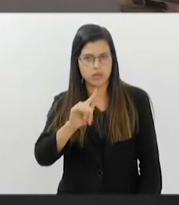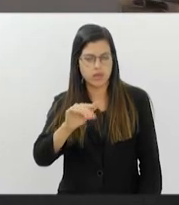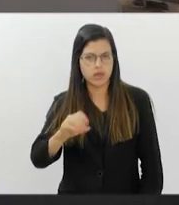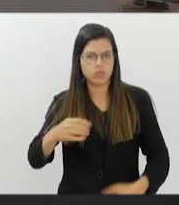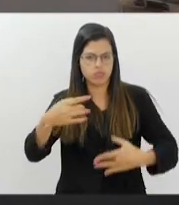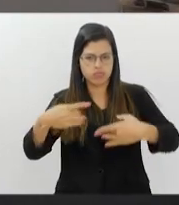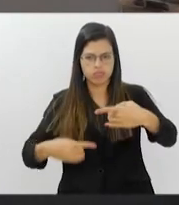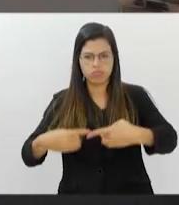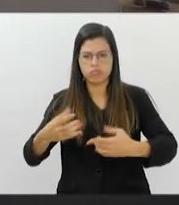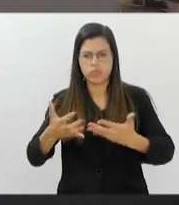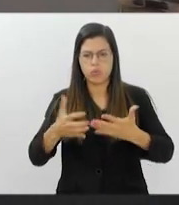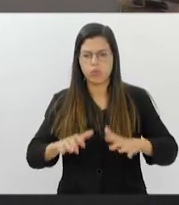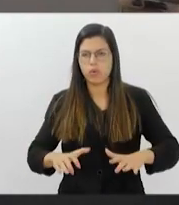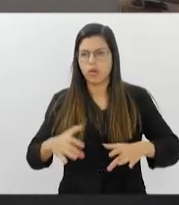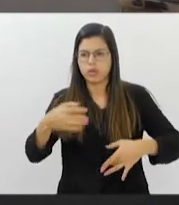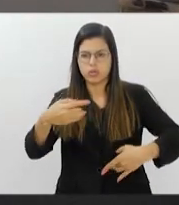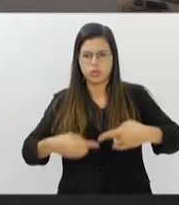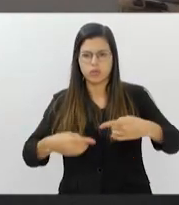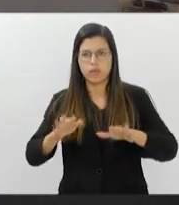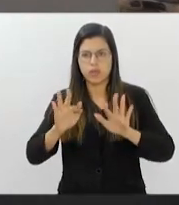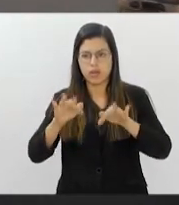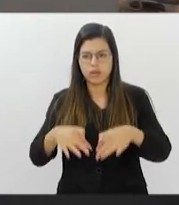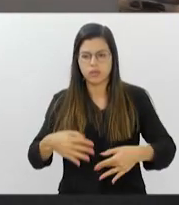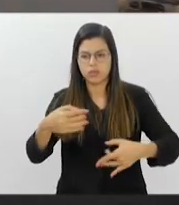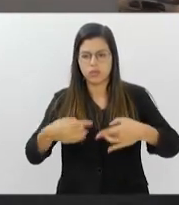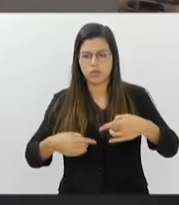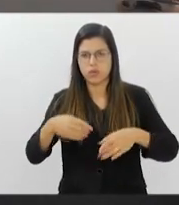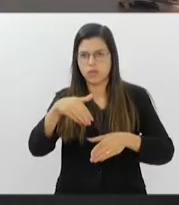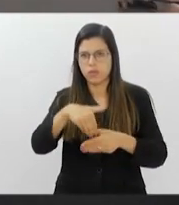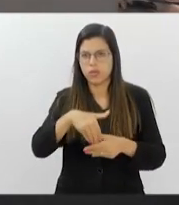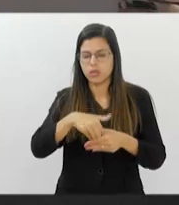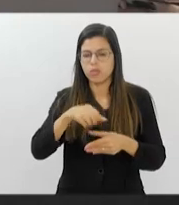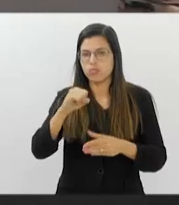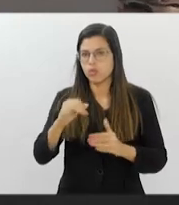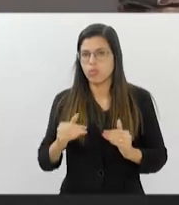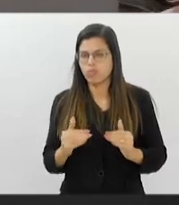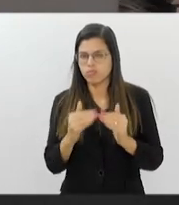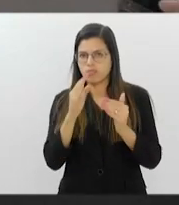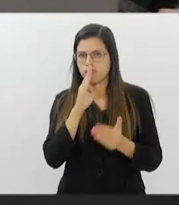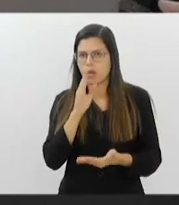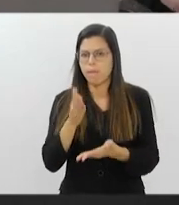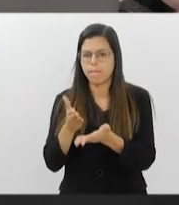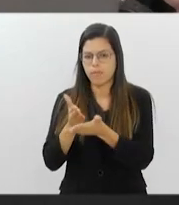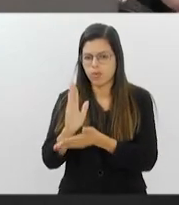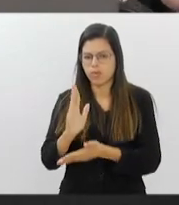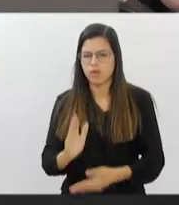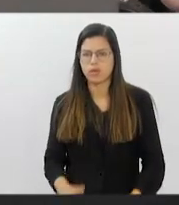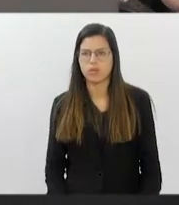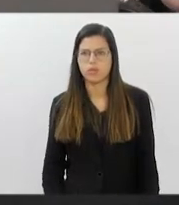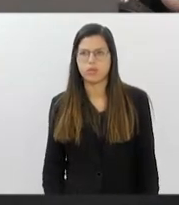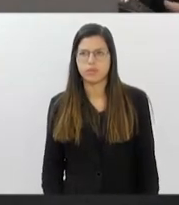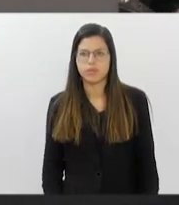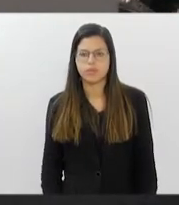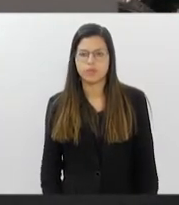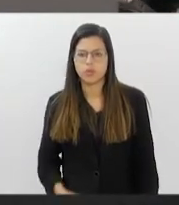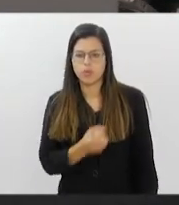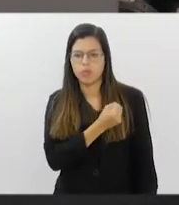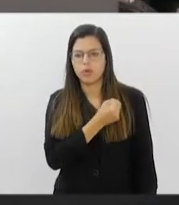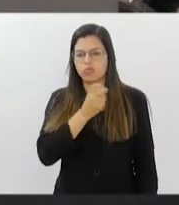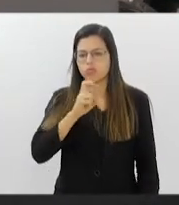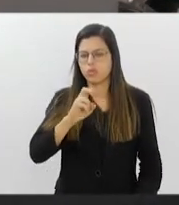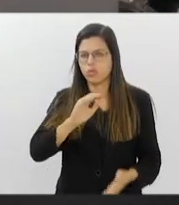discussão... Não havendo quem queira discutir, encerrar a discussão e votação. Os senhores que acordam permaneçam como estão. Aprovado. 5 retirado de